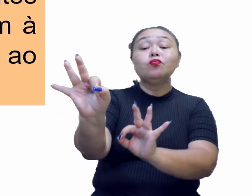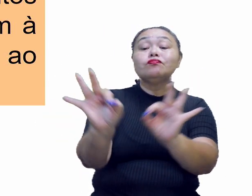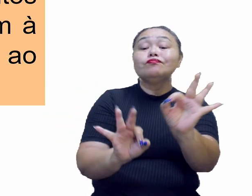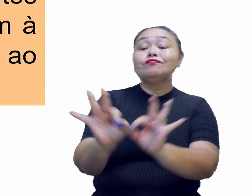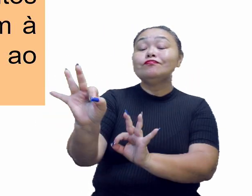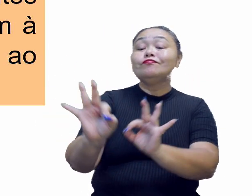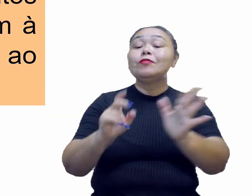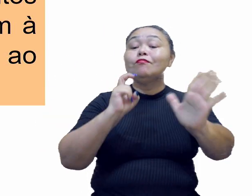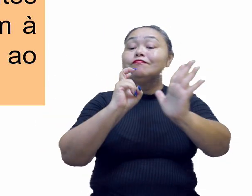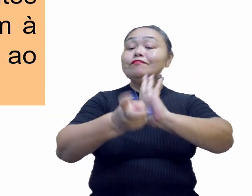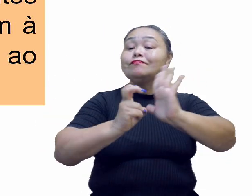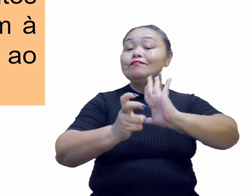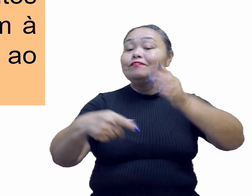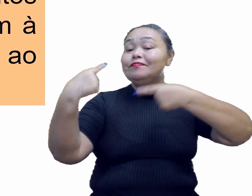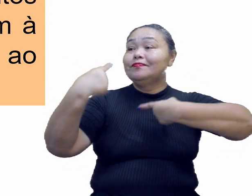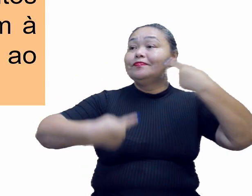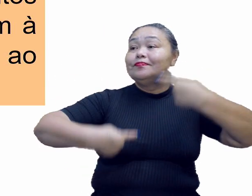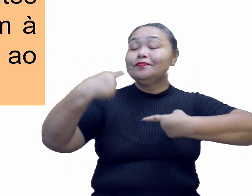formaram partidos políticos,